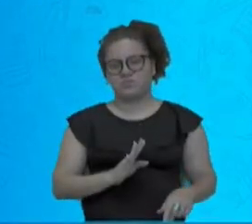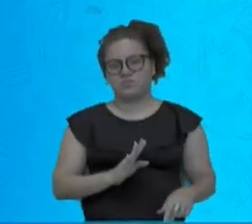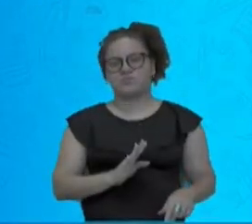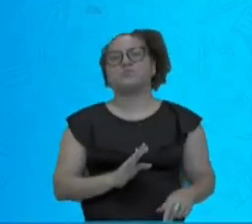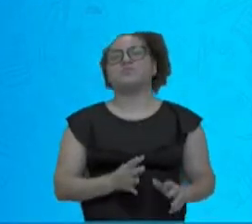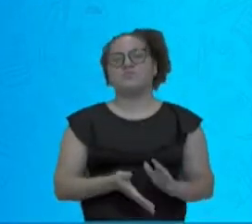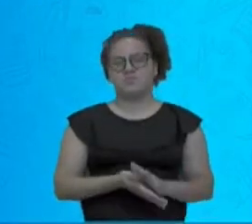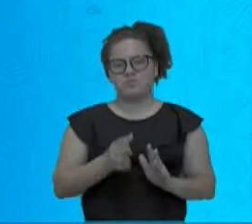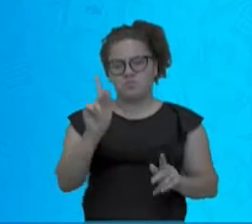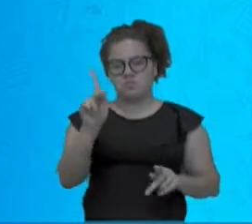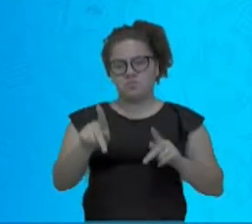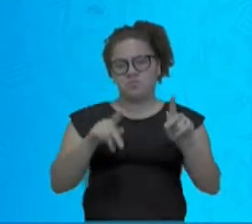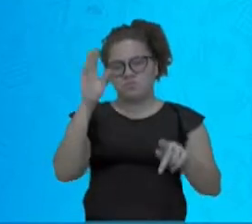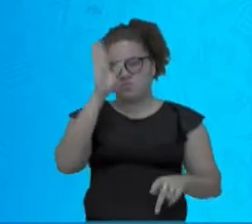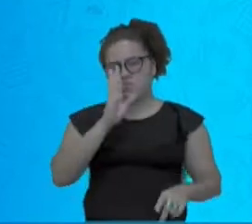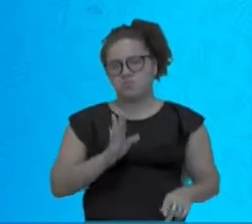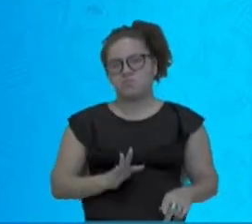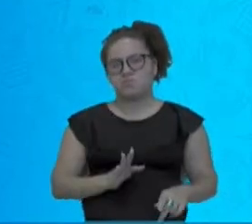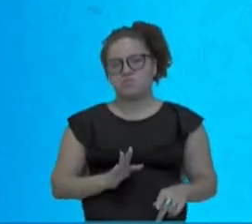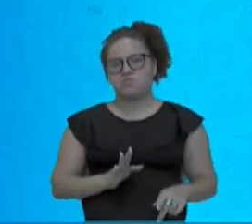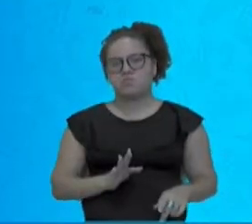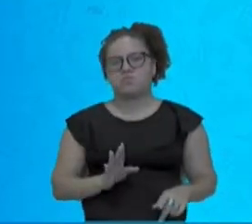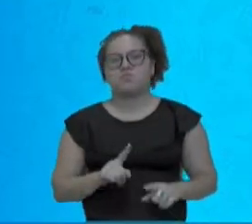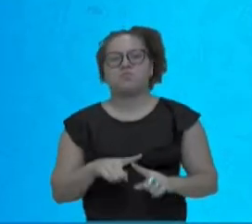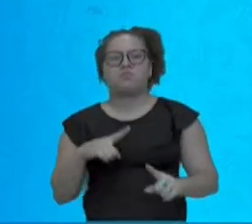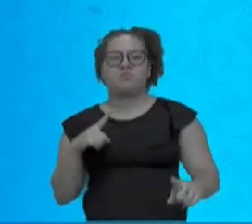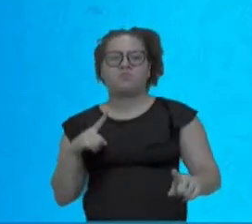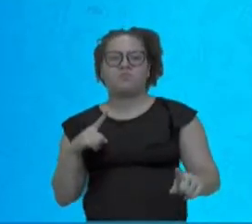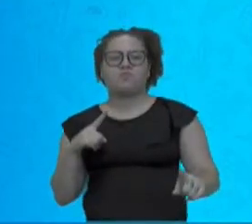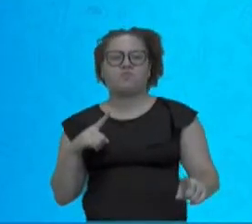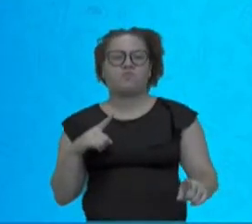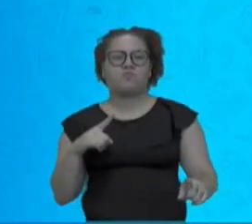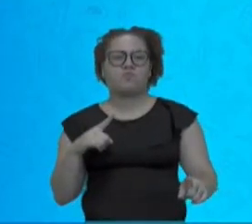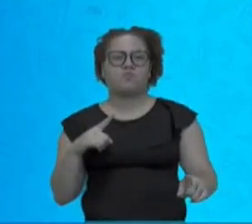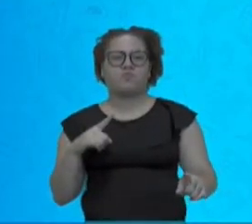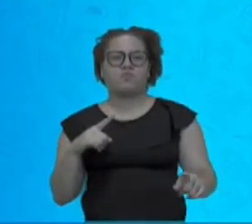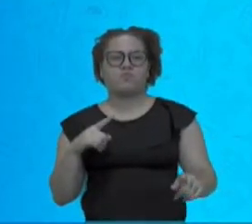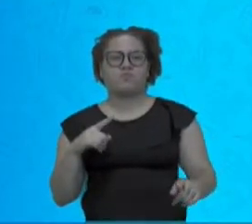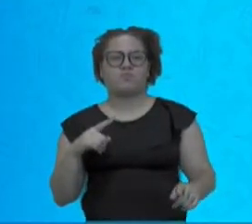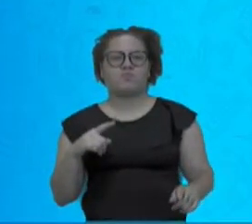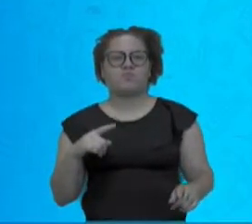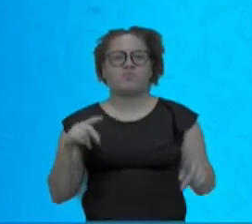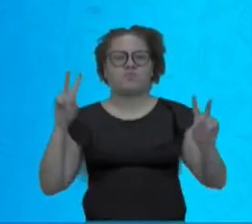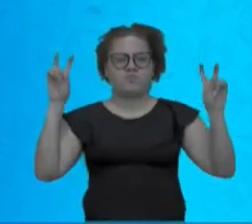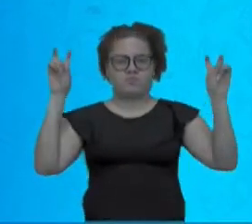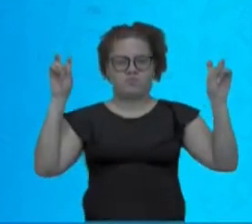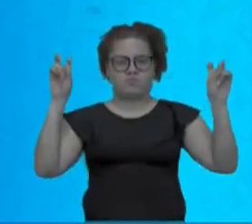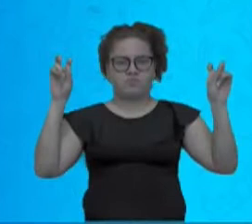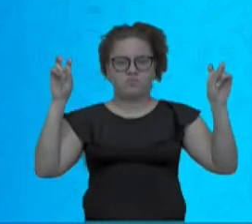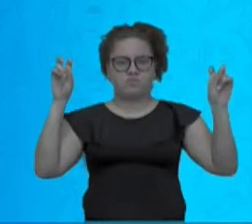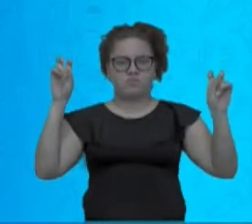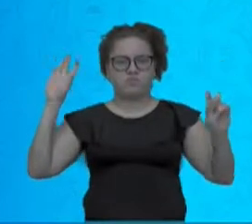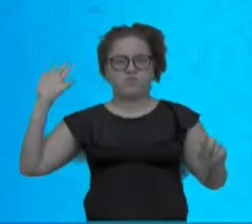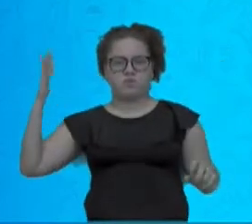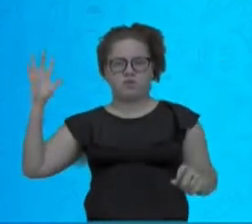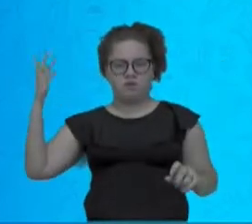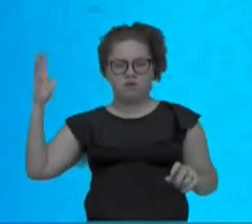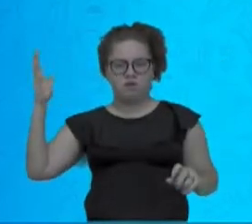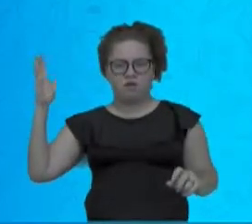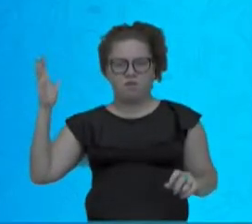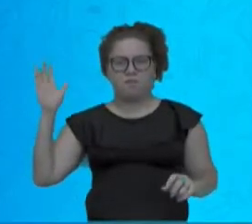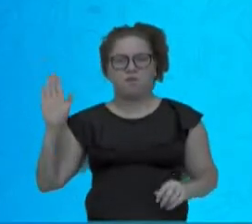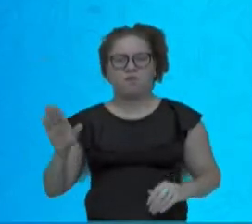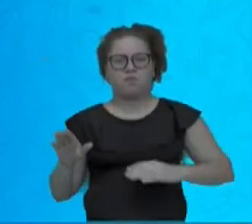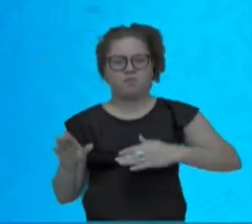povo brasileiro, ok? Mas vamos falar um pouquinho, né, sobre o clima e o relevo do